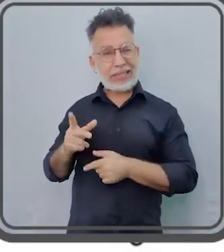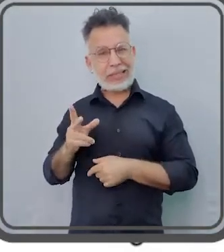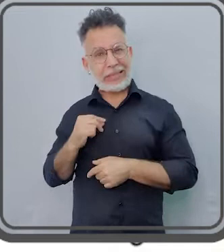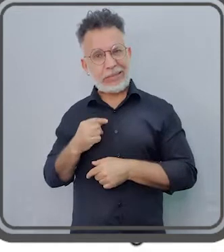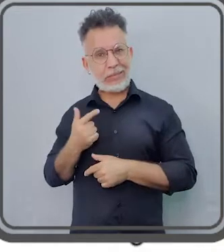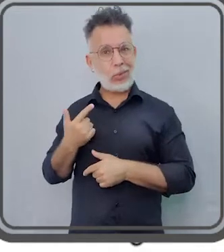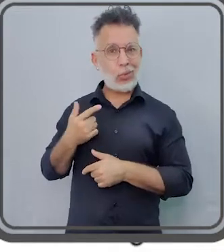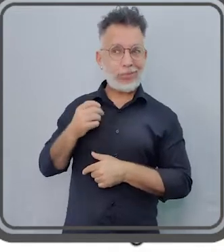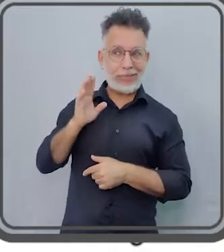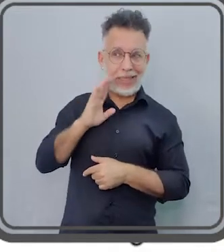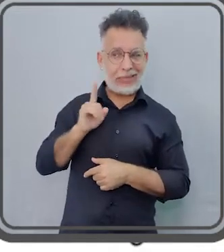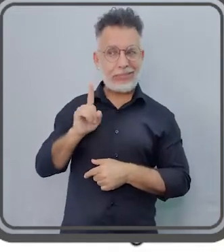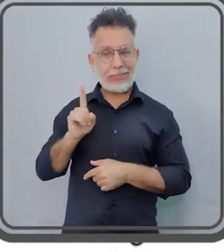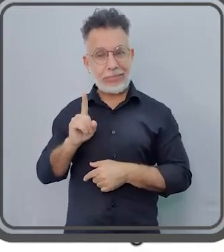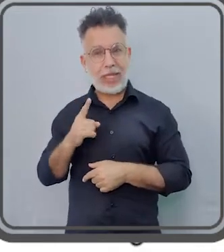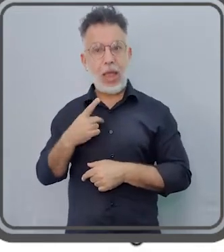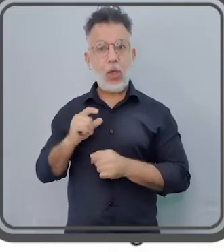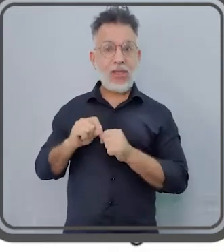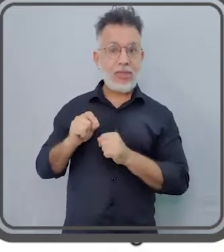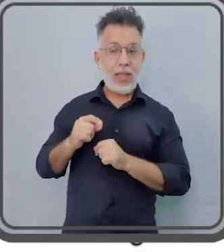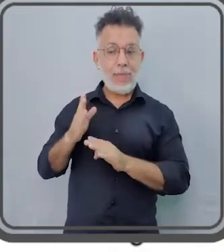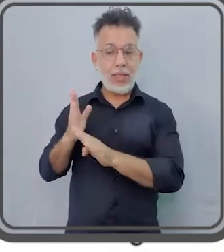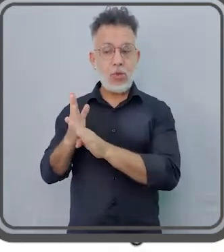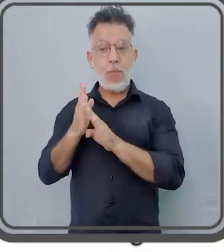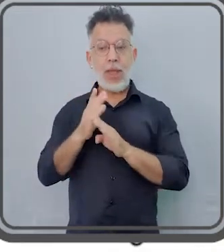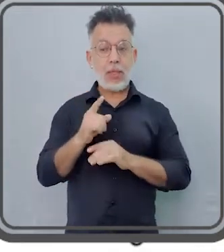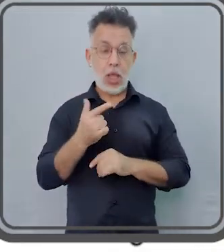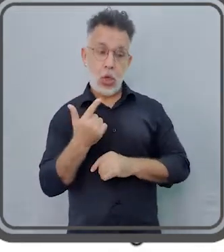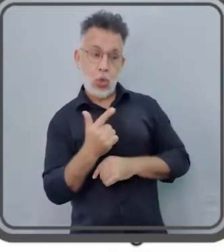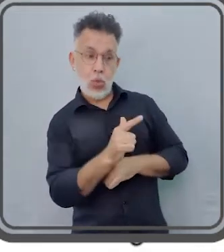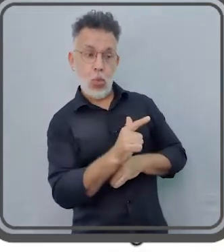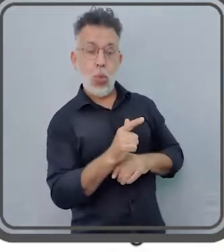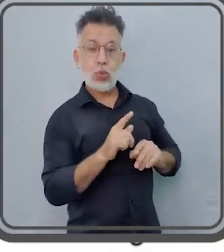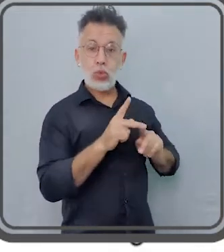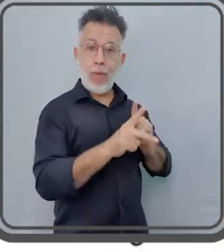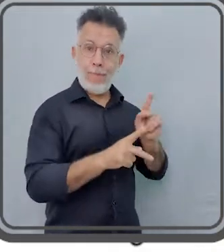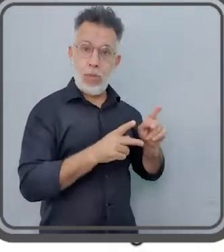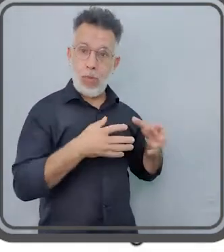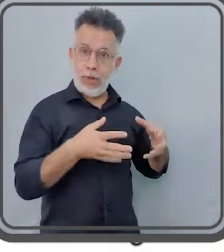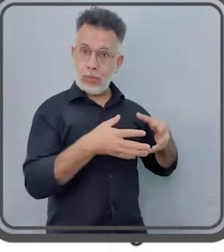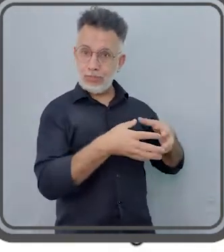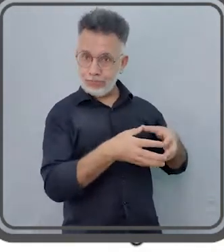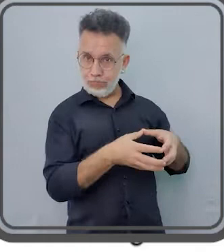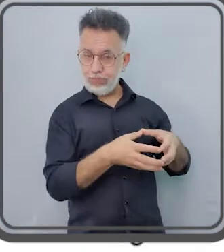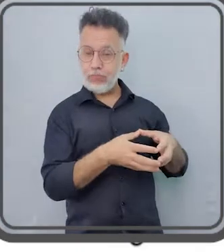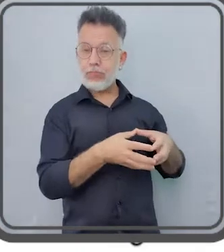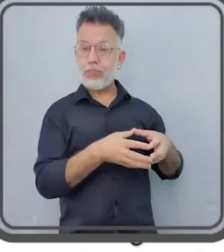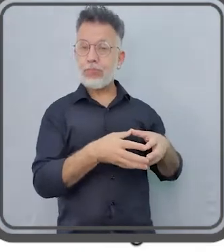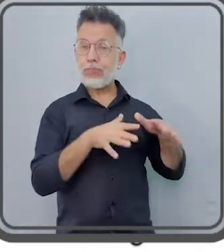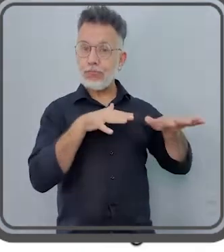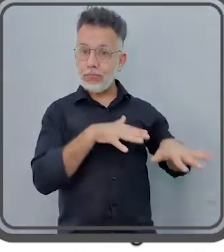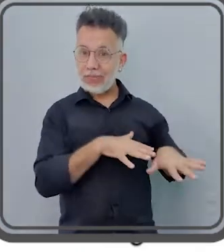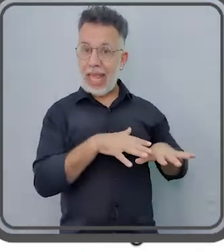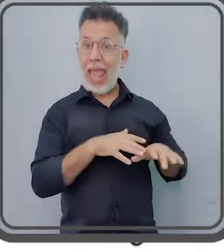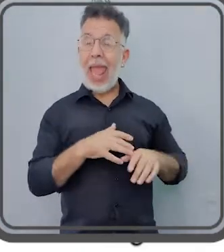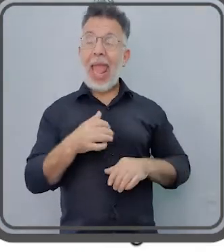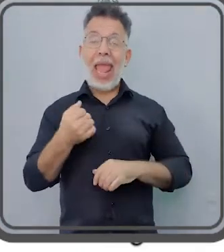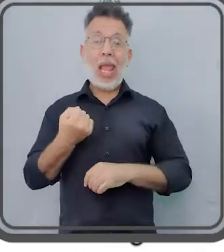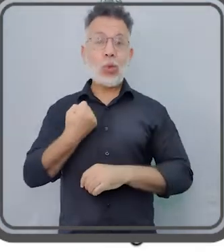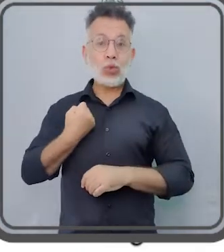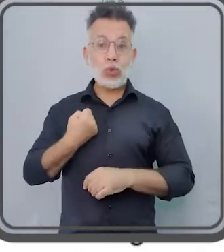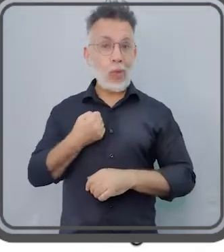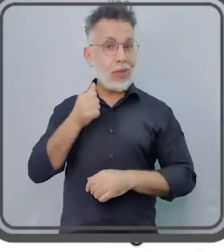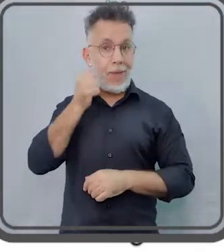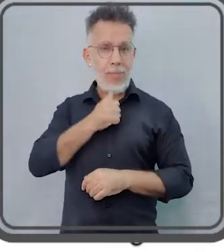de redescoberta. E um outro público que eu acho muito interessante, que é o número de mulheres que estão se aprofundando na